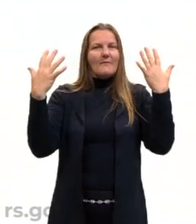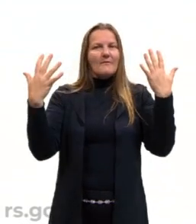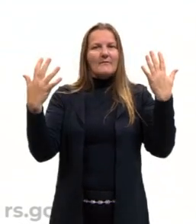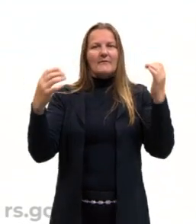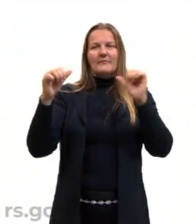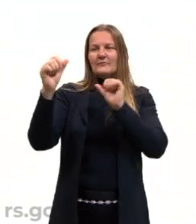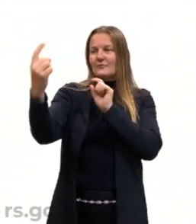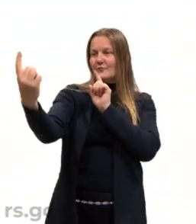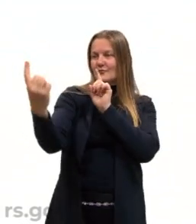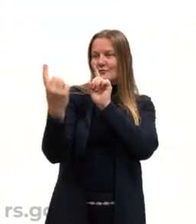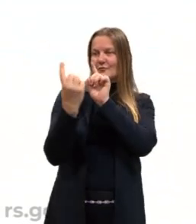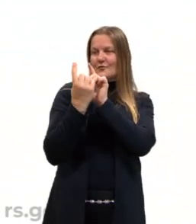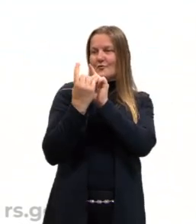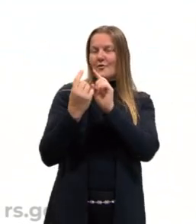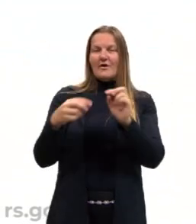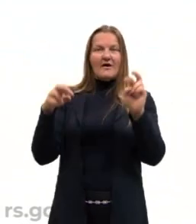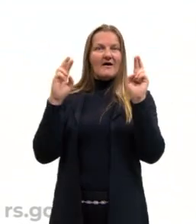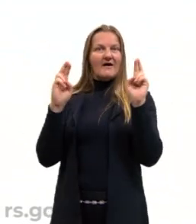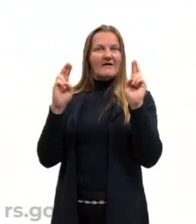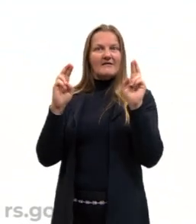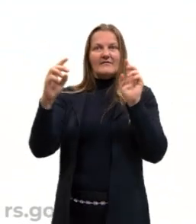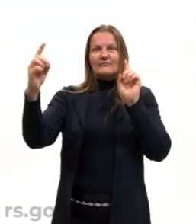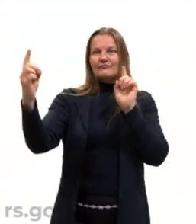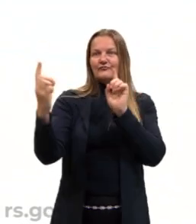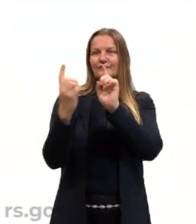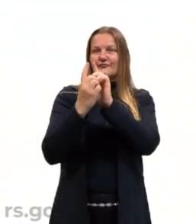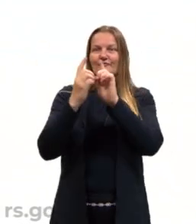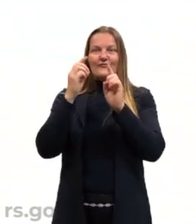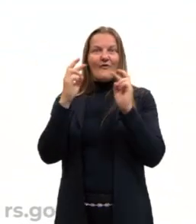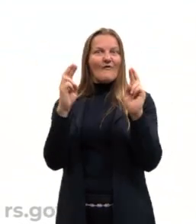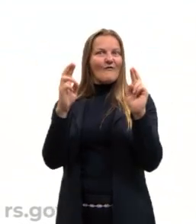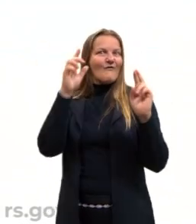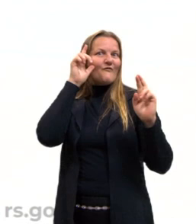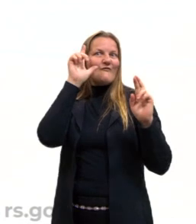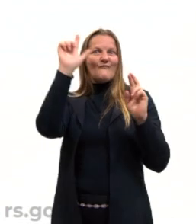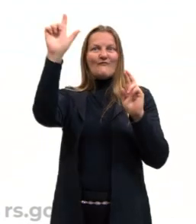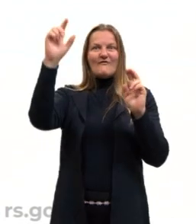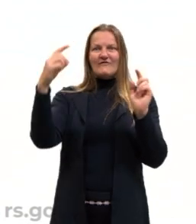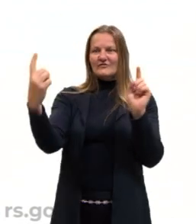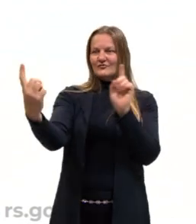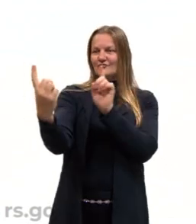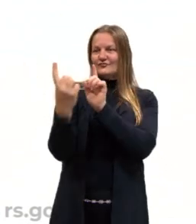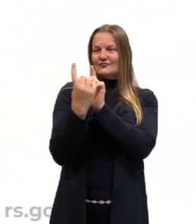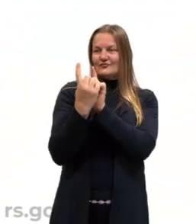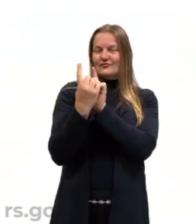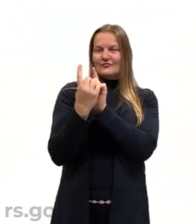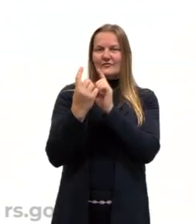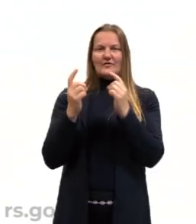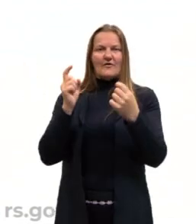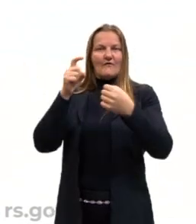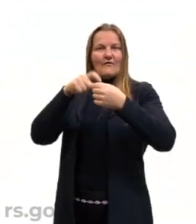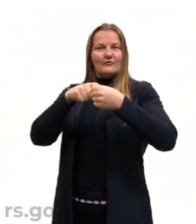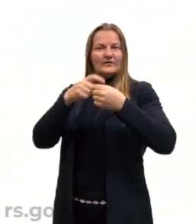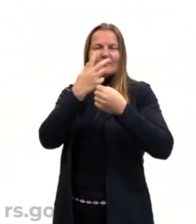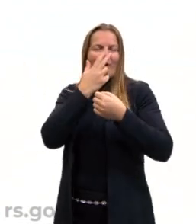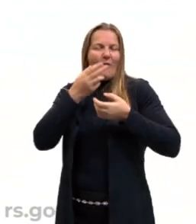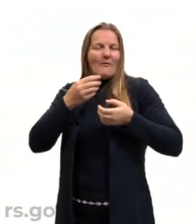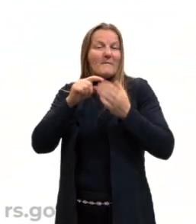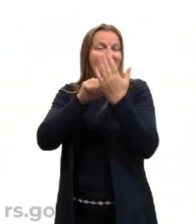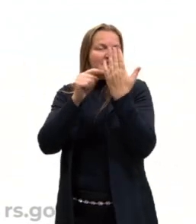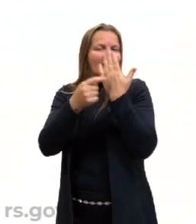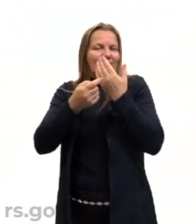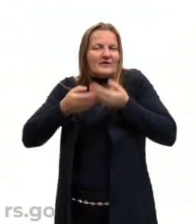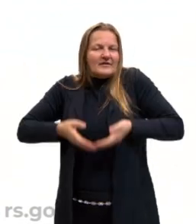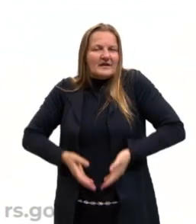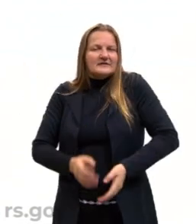e tu chegaste a esperança venceu Triunfo tu chegasse voltei a nascer olha